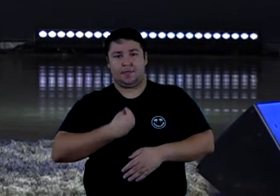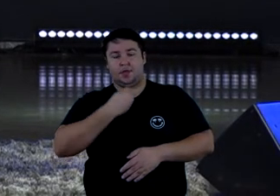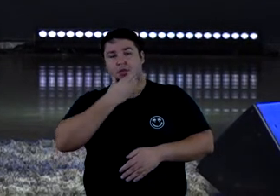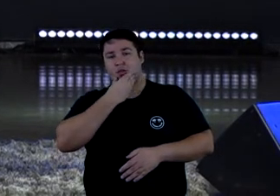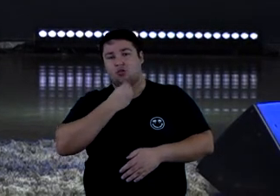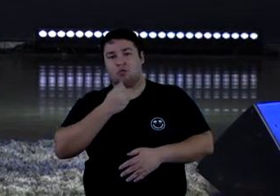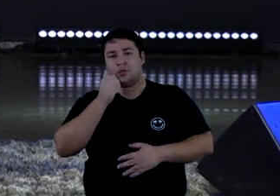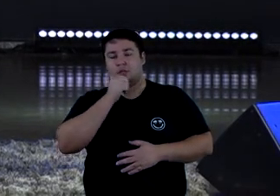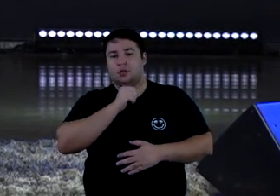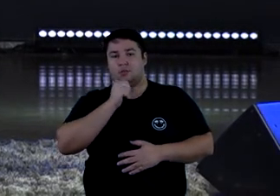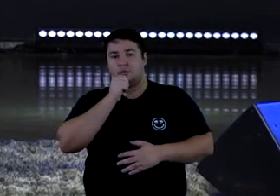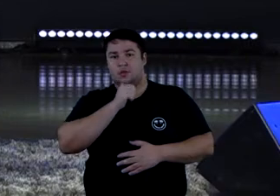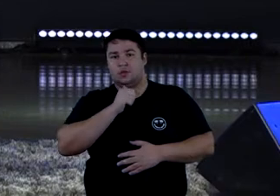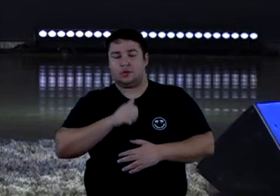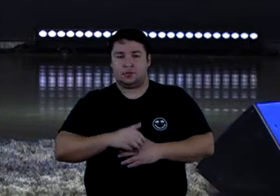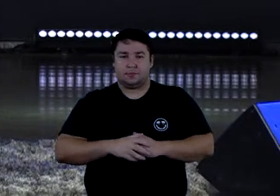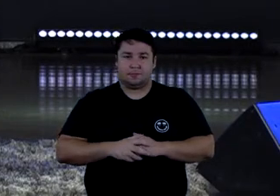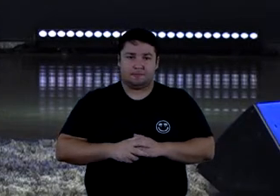e dessas mulheres.